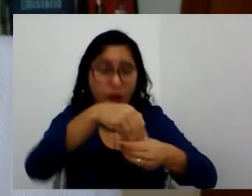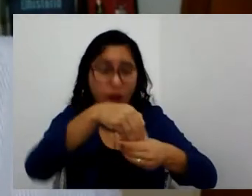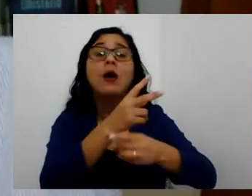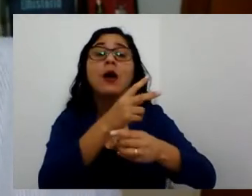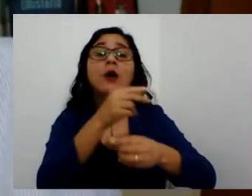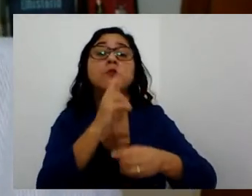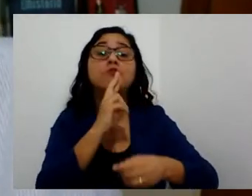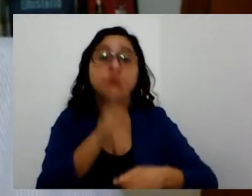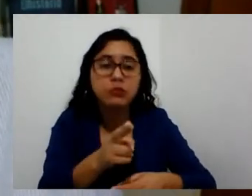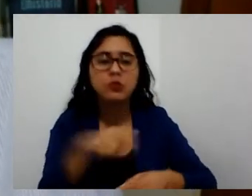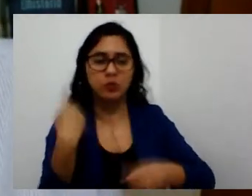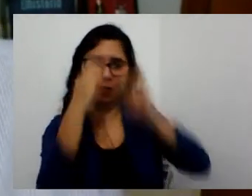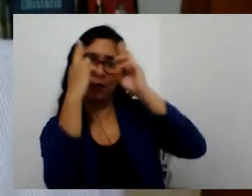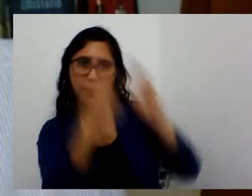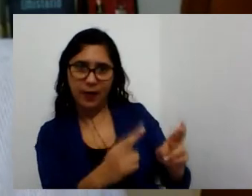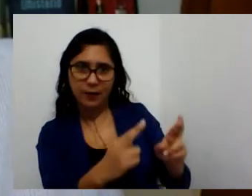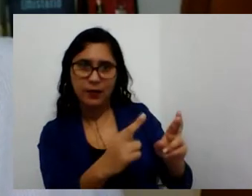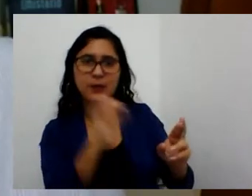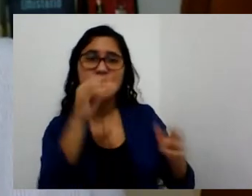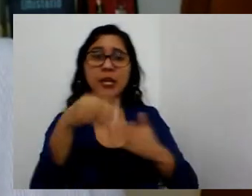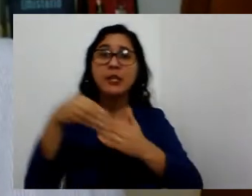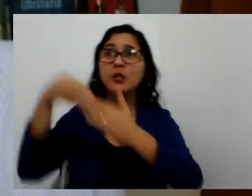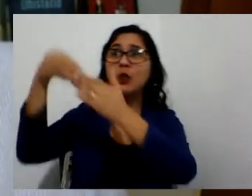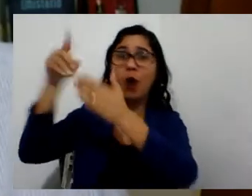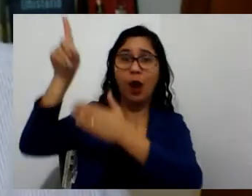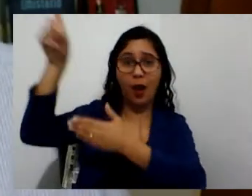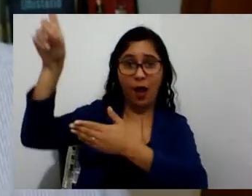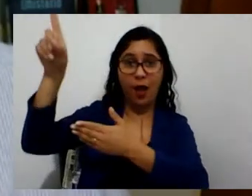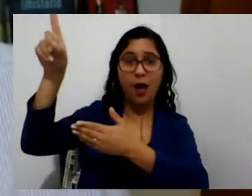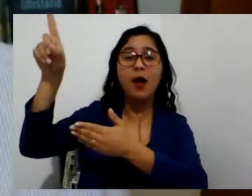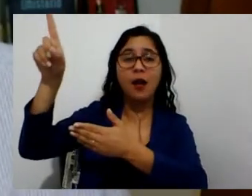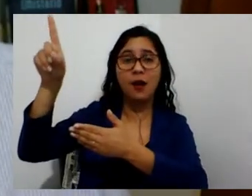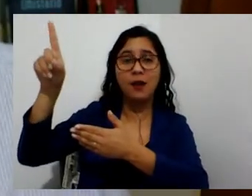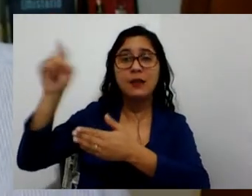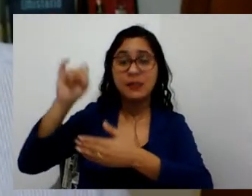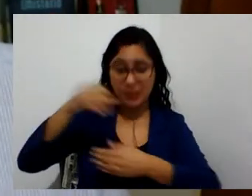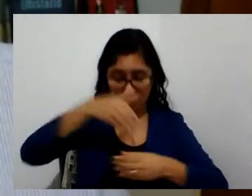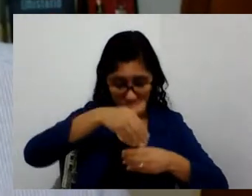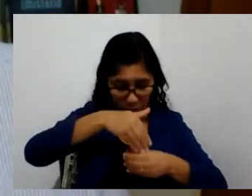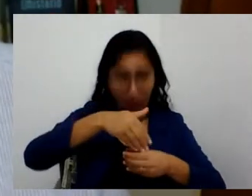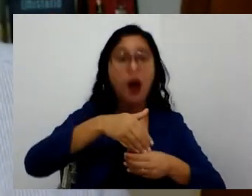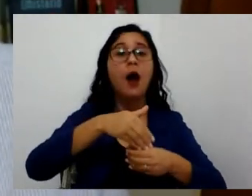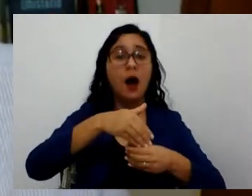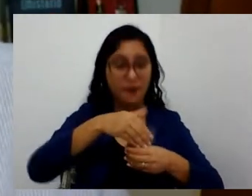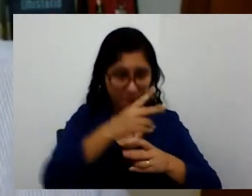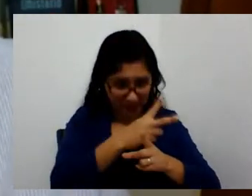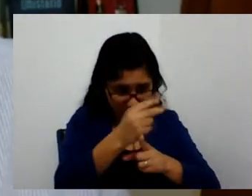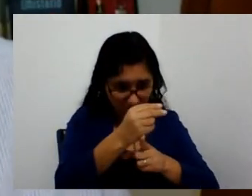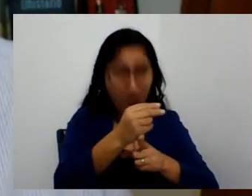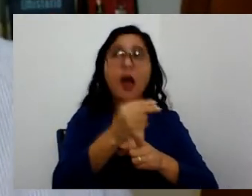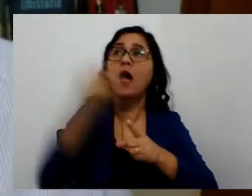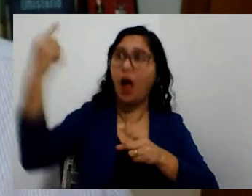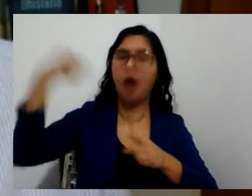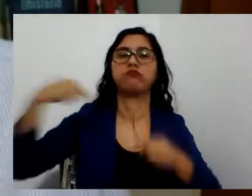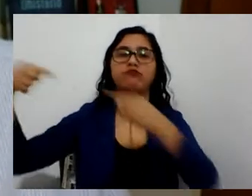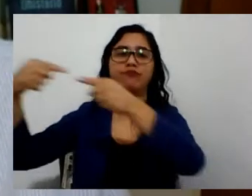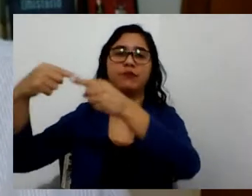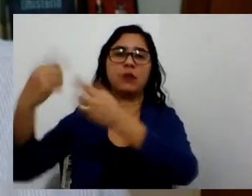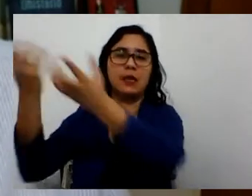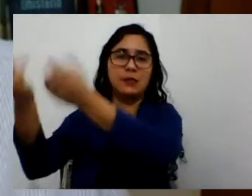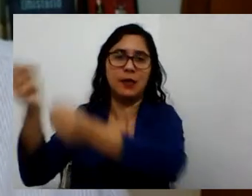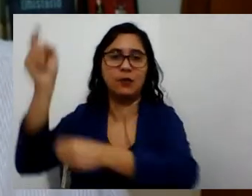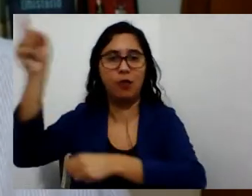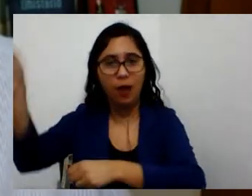Somente aceitaremos ser indicados no colégio eleitoral se a nossa chapa for a chapa vencedora. E somente aceitaremos